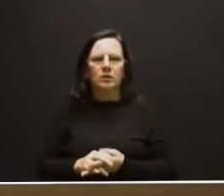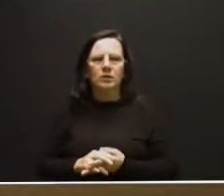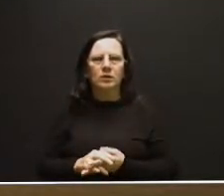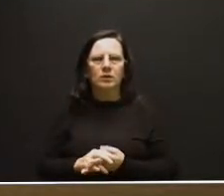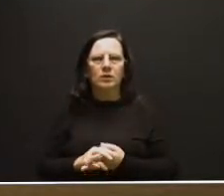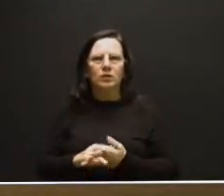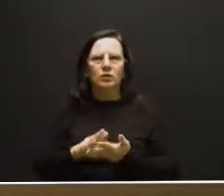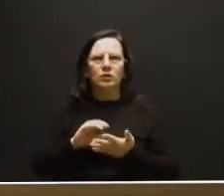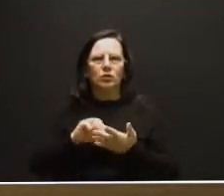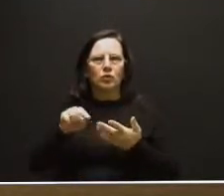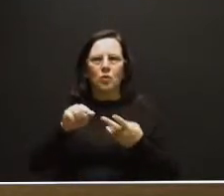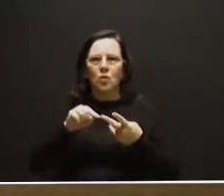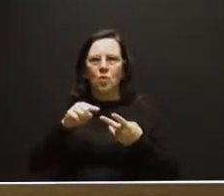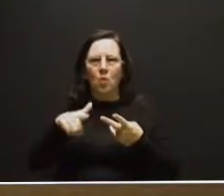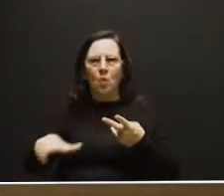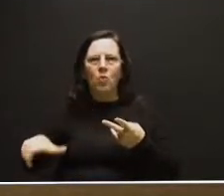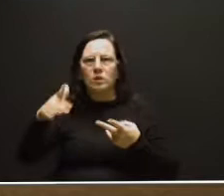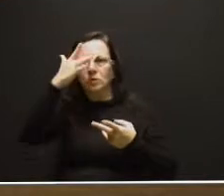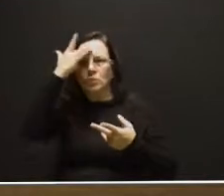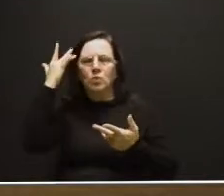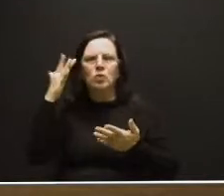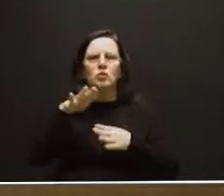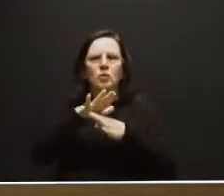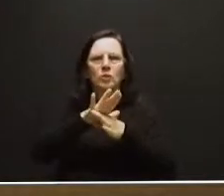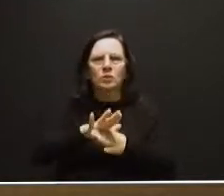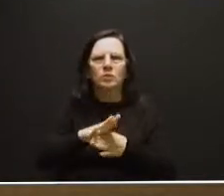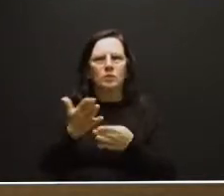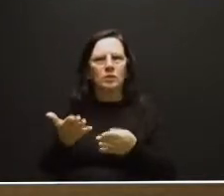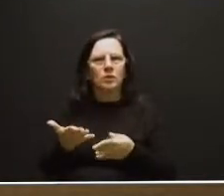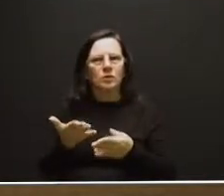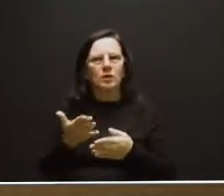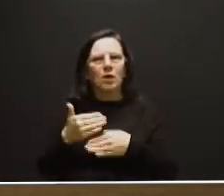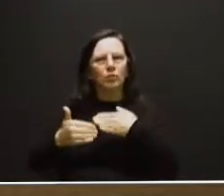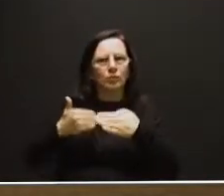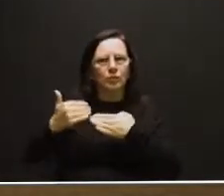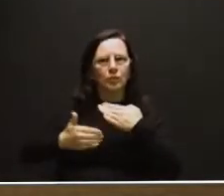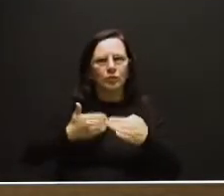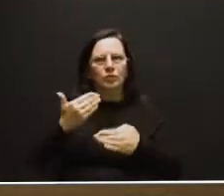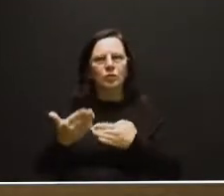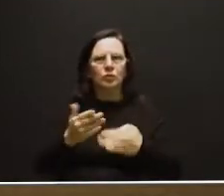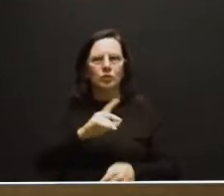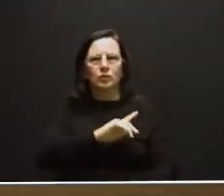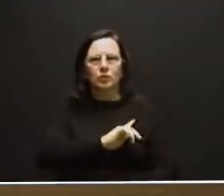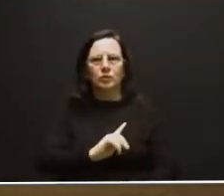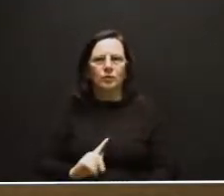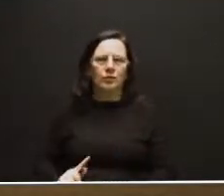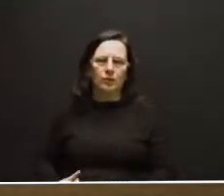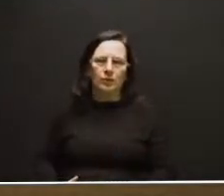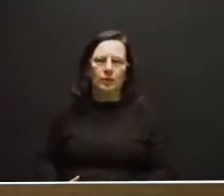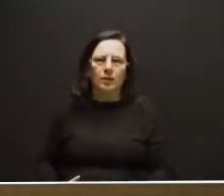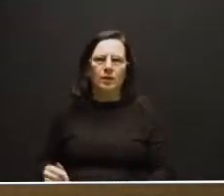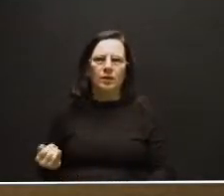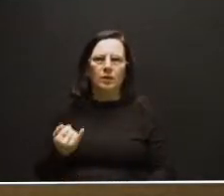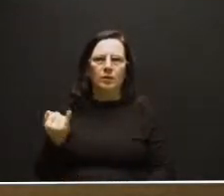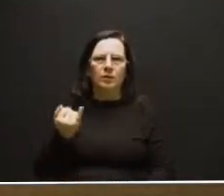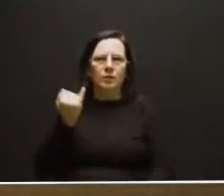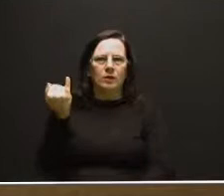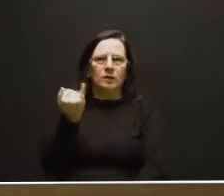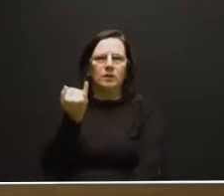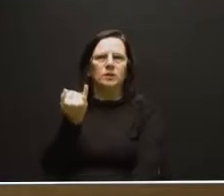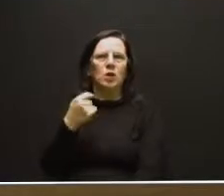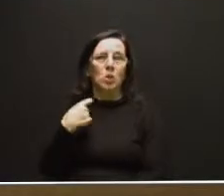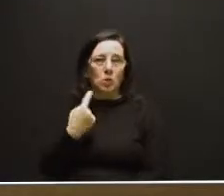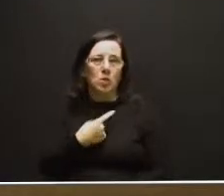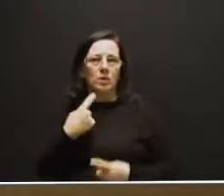já desmembrar se colocar as outras pessoas para tentar dar celeridade às ações do governo esta importante e é essa